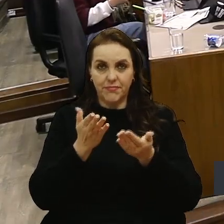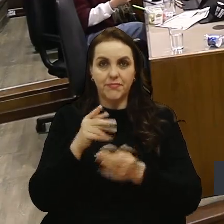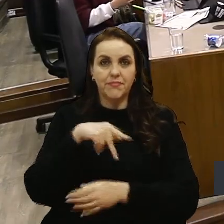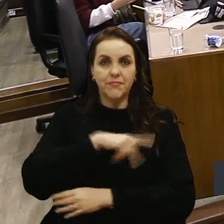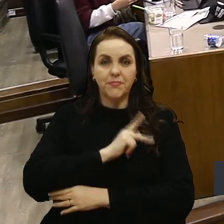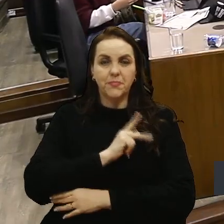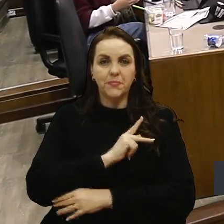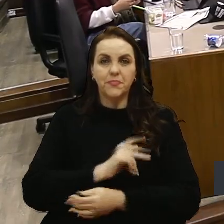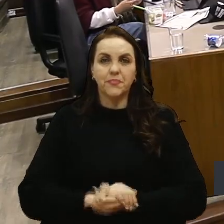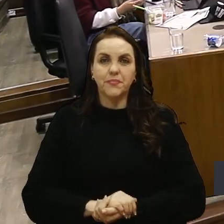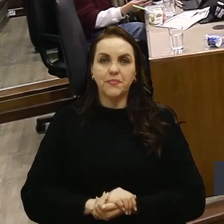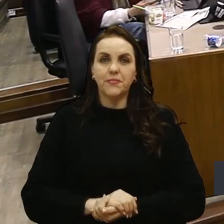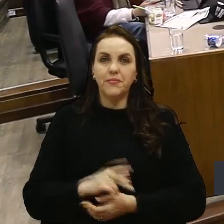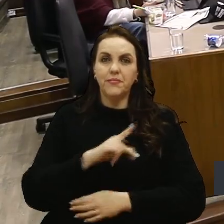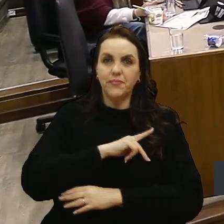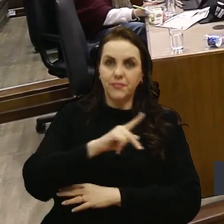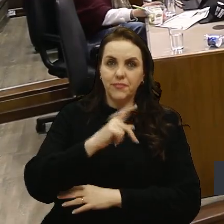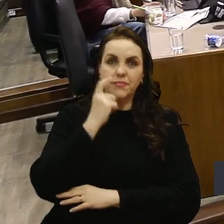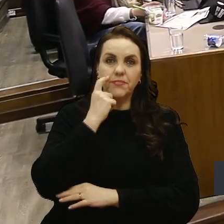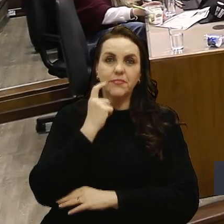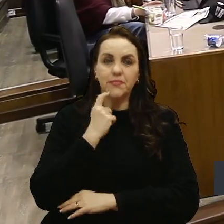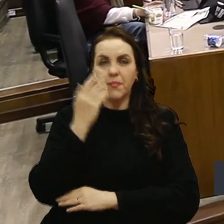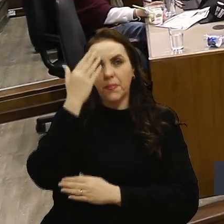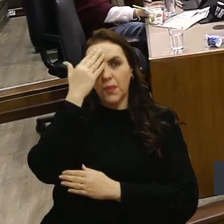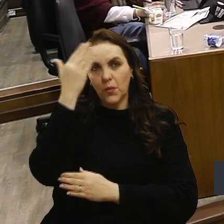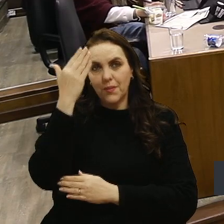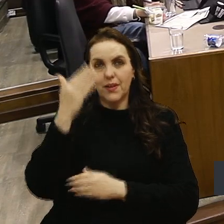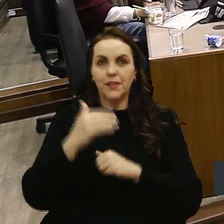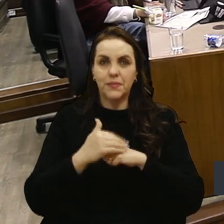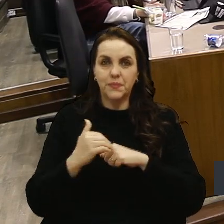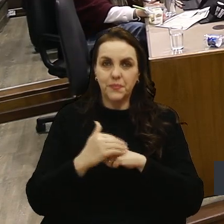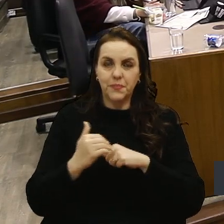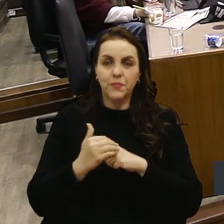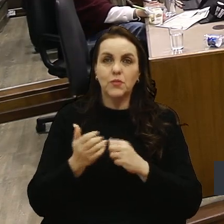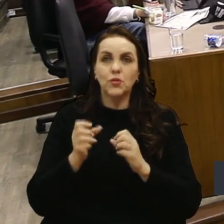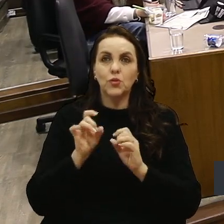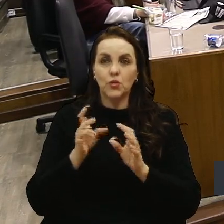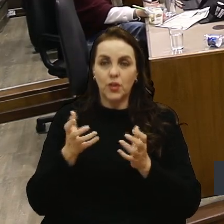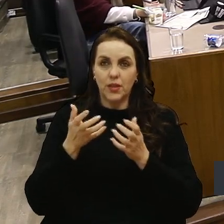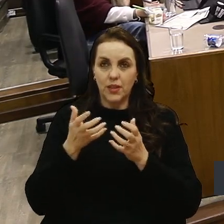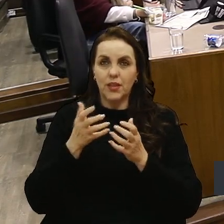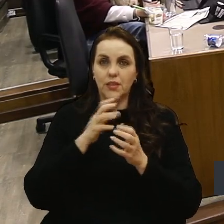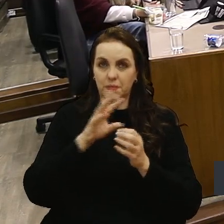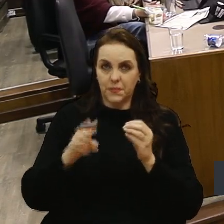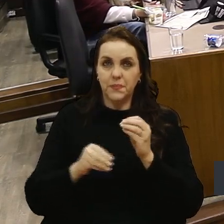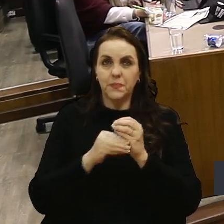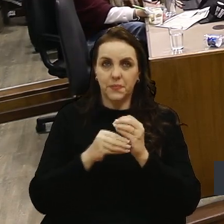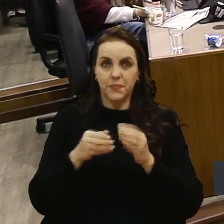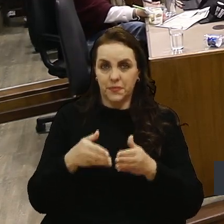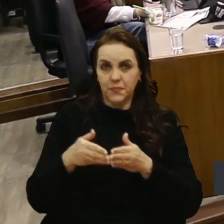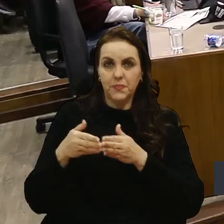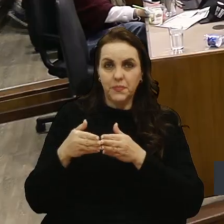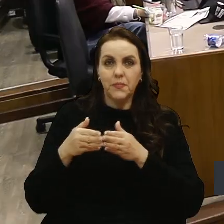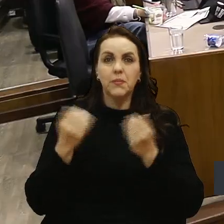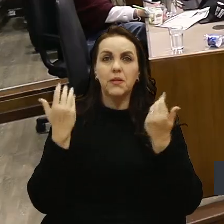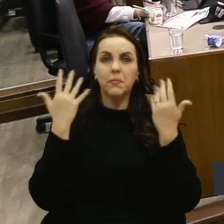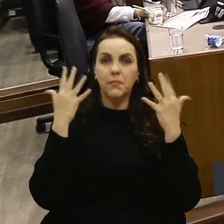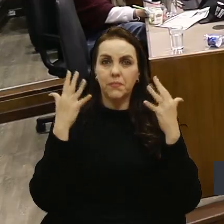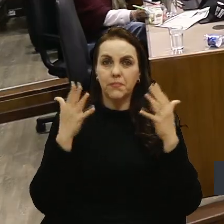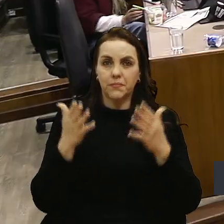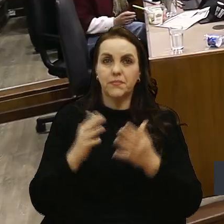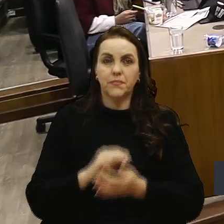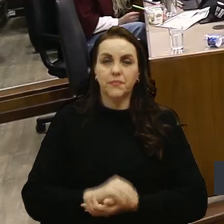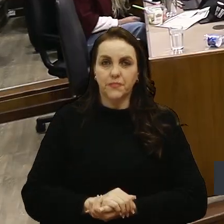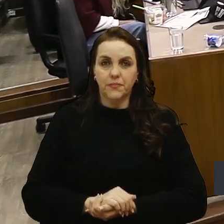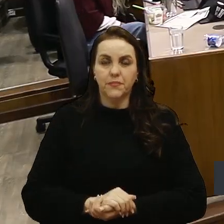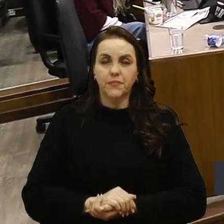Wagner Petrini, obrigado pela gentileza. Só quis fazer mesmo essa fala, pedir essa parte para lhe dar os parabéns pela